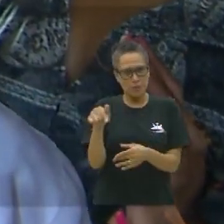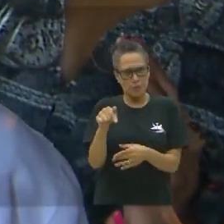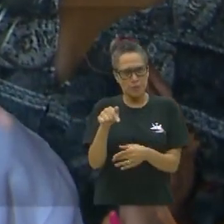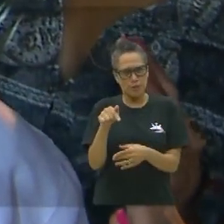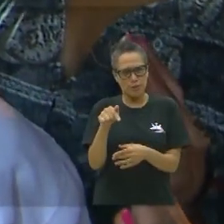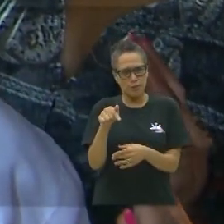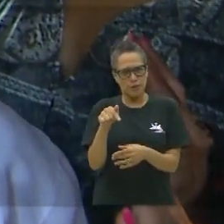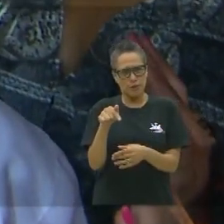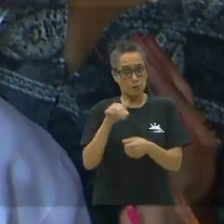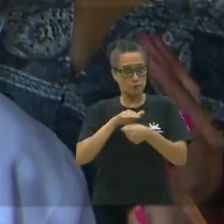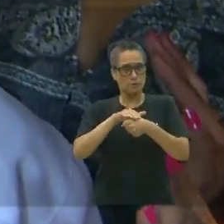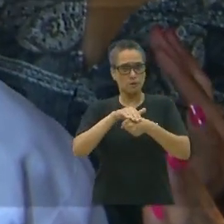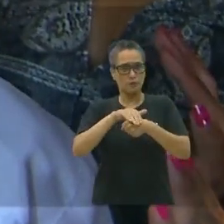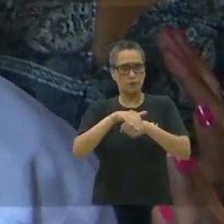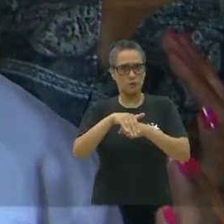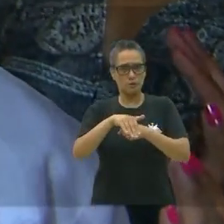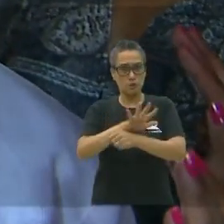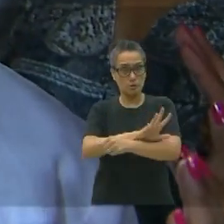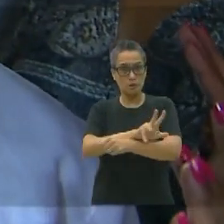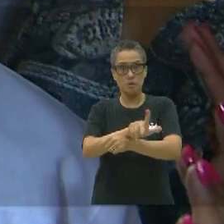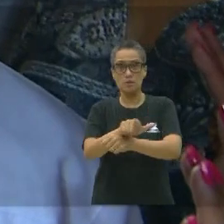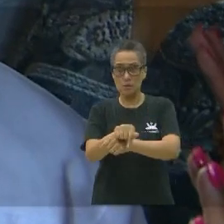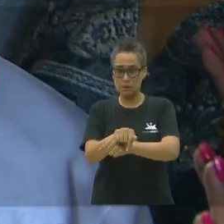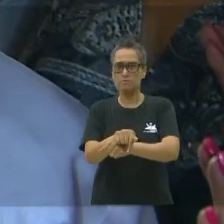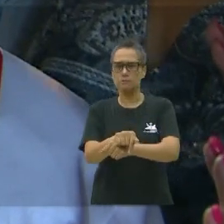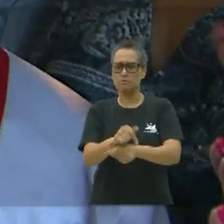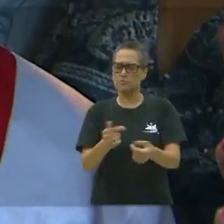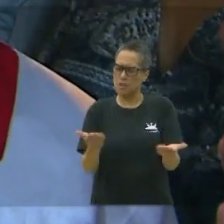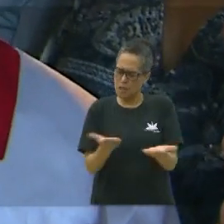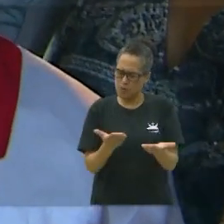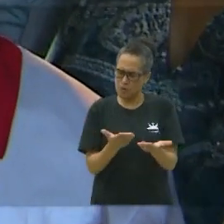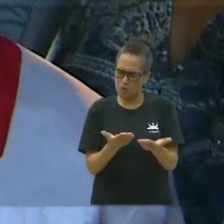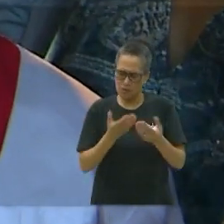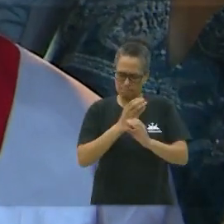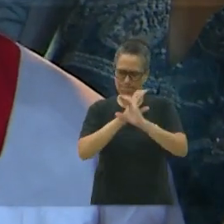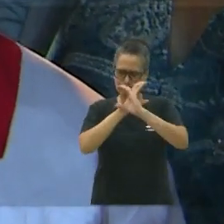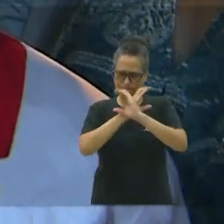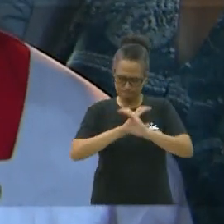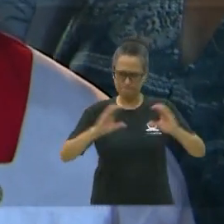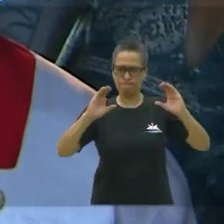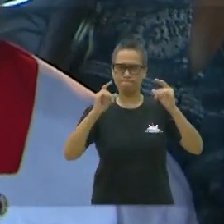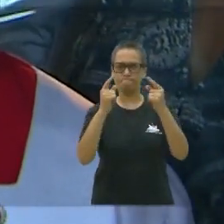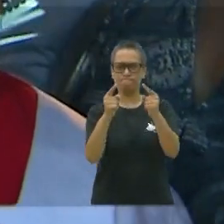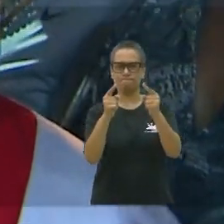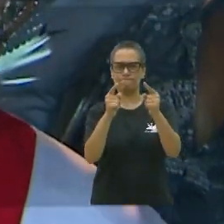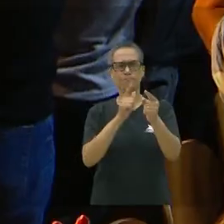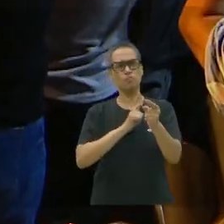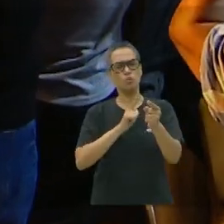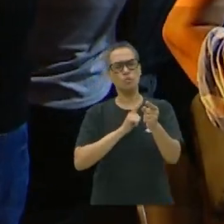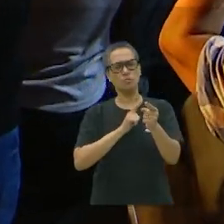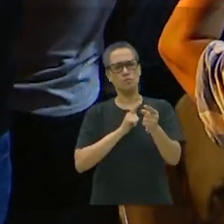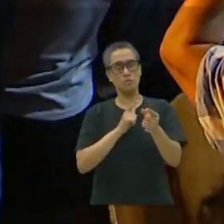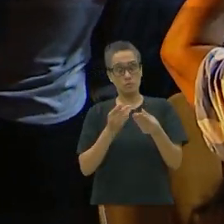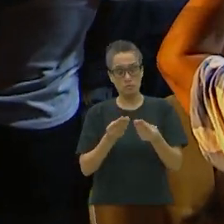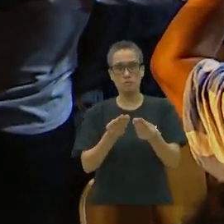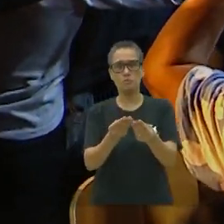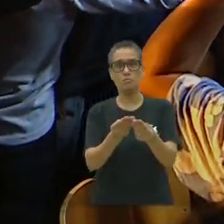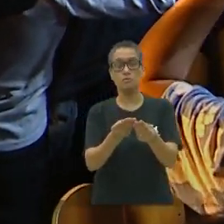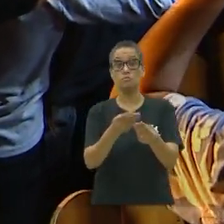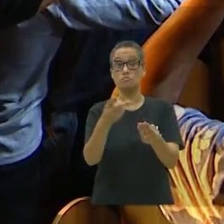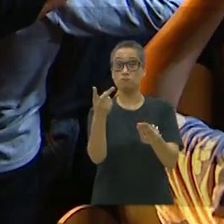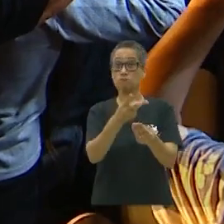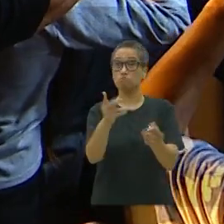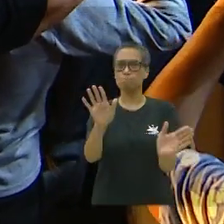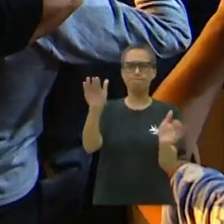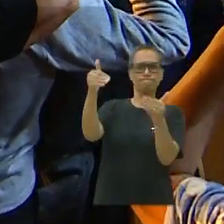cerco poderoso. Entregue agora com toda a sua confiança, minha filha, meu filho. É entre você e Jesus, olha